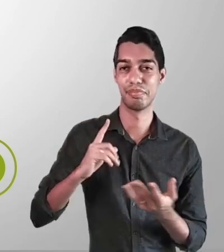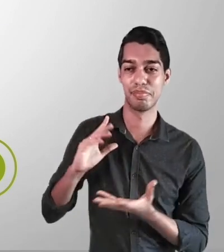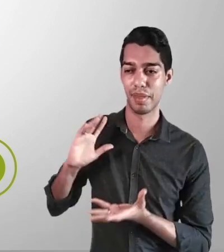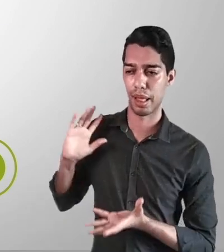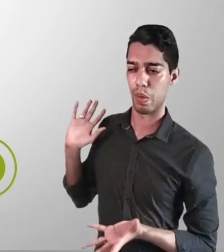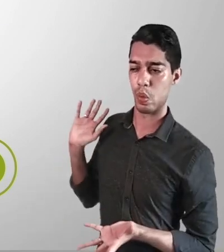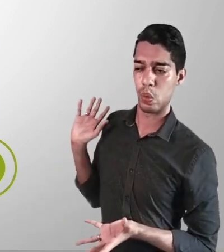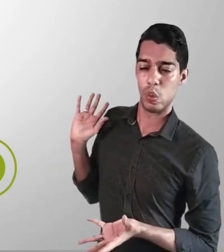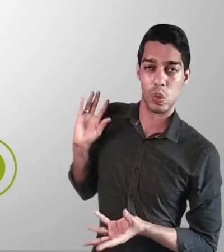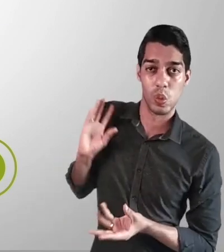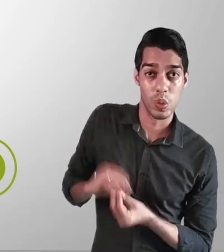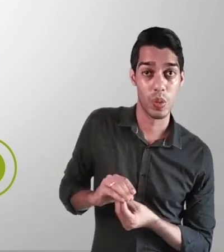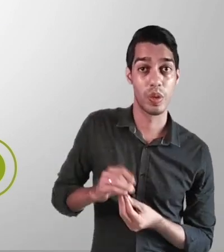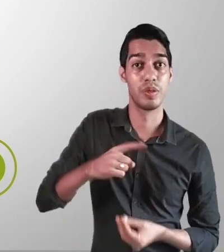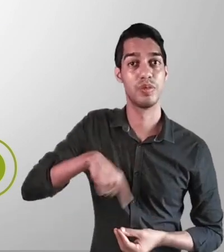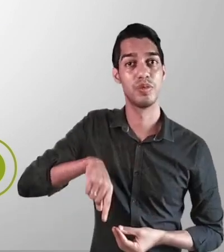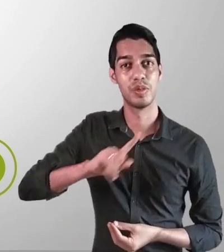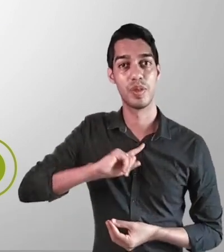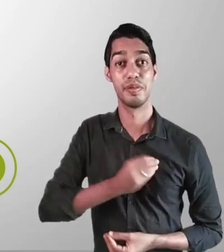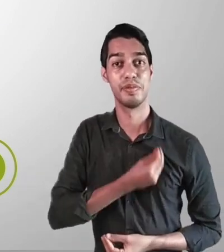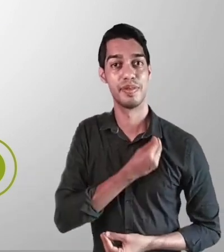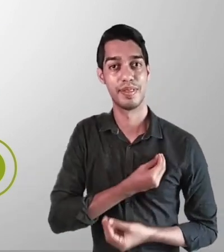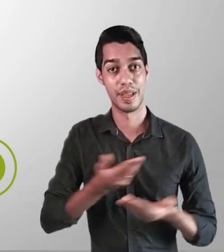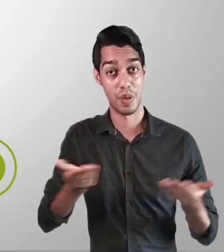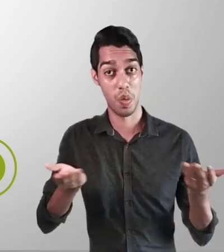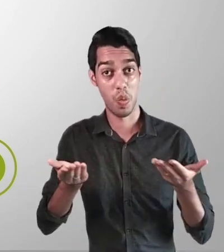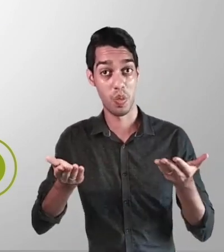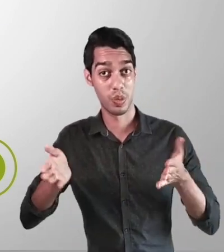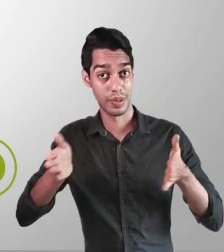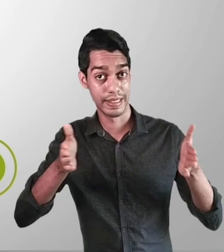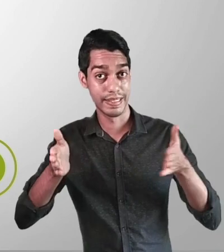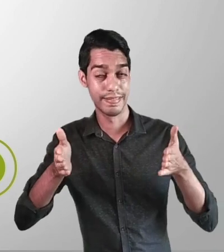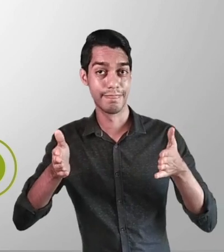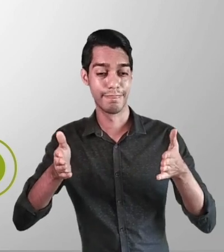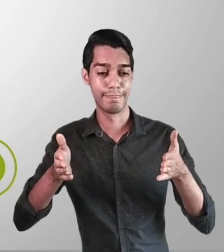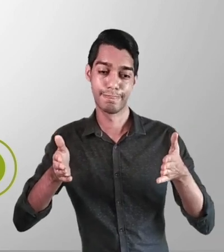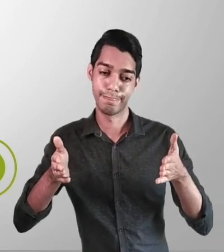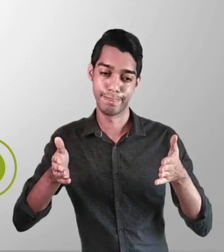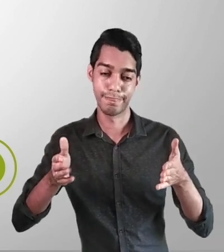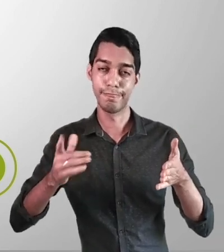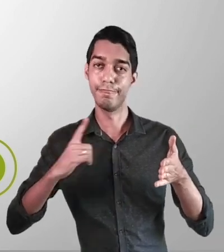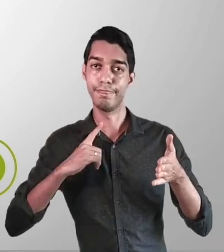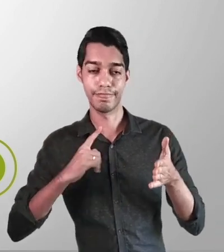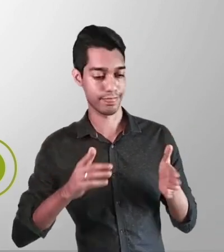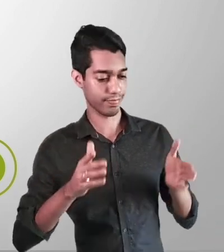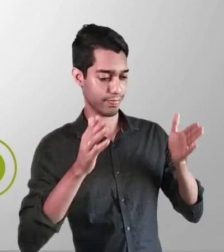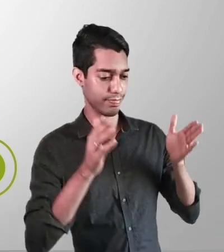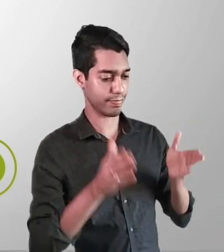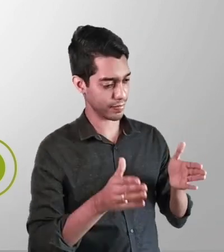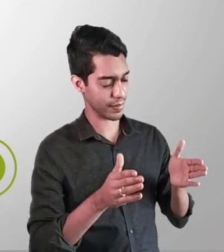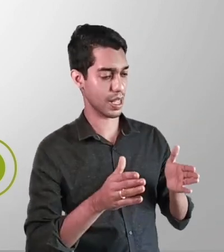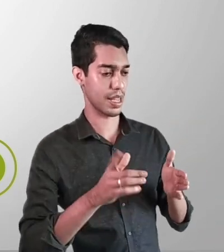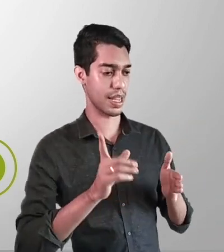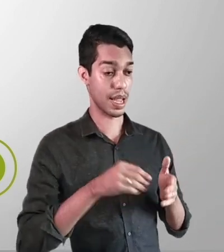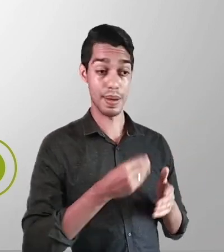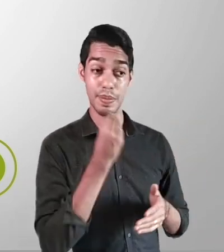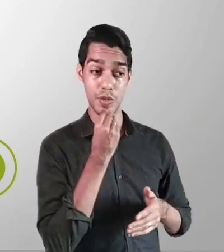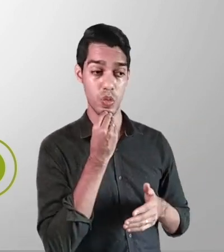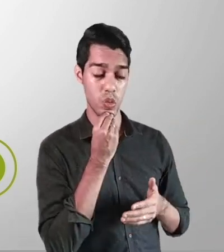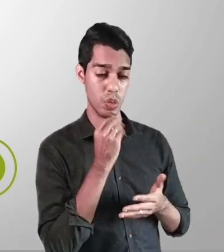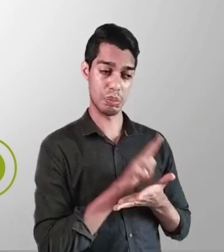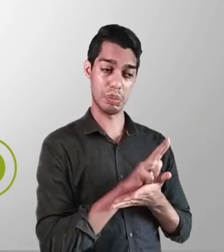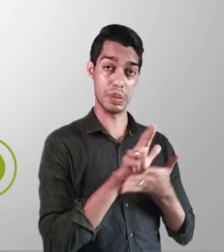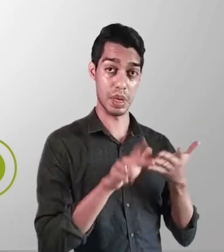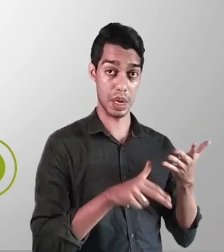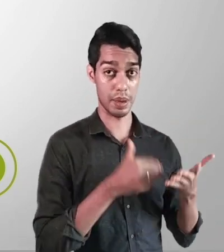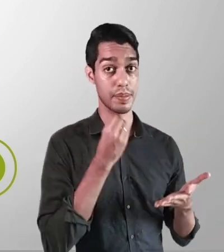que nós estamos vivendo, né? Acho que, de um lado, temos oportunidades únicas, né? Que é principalmente